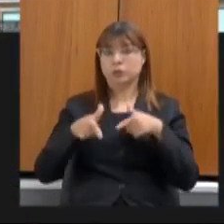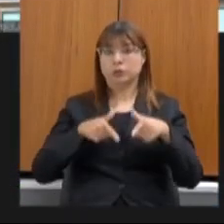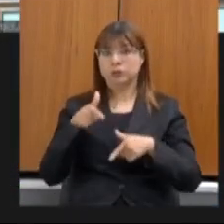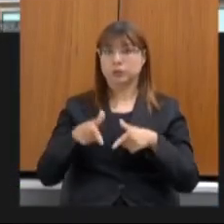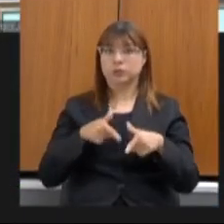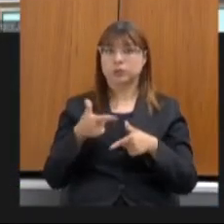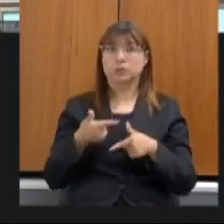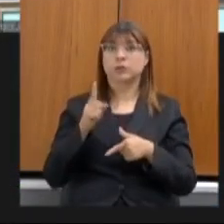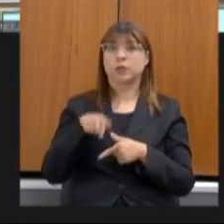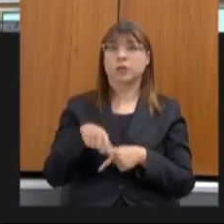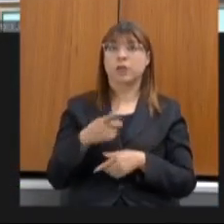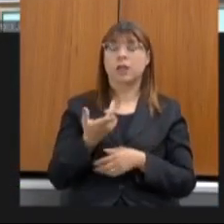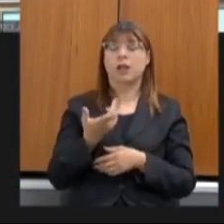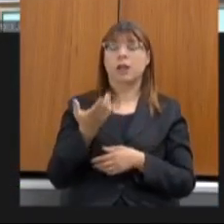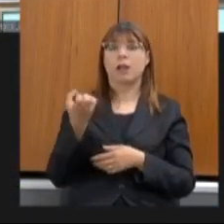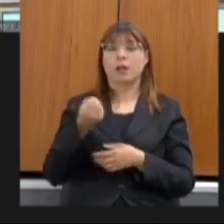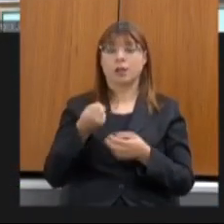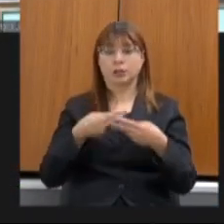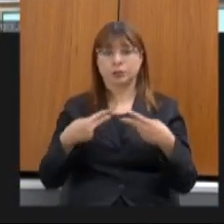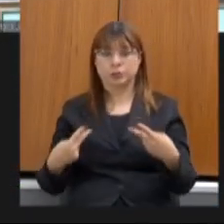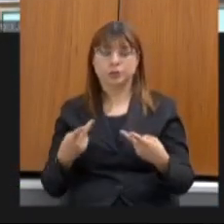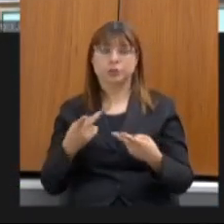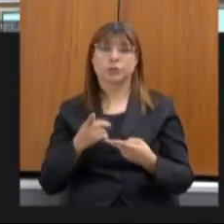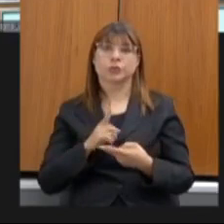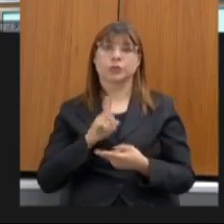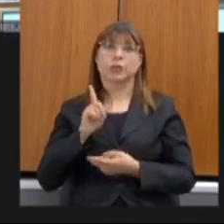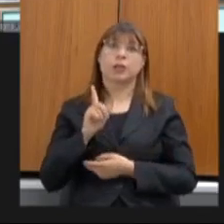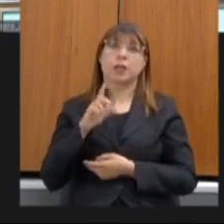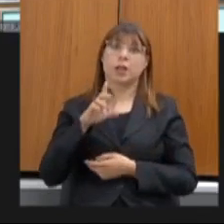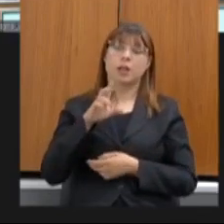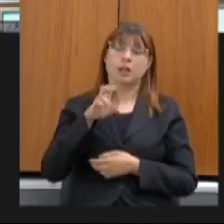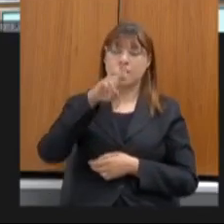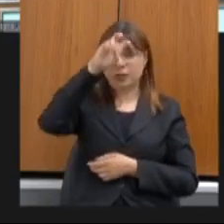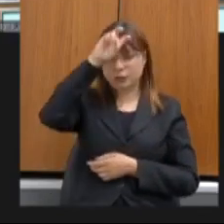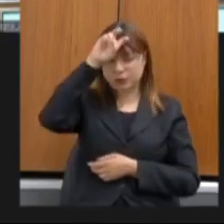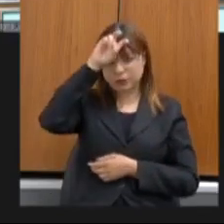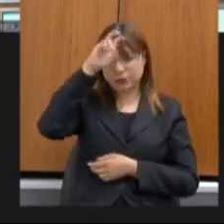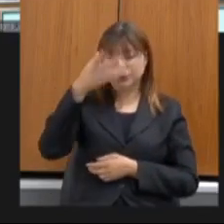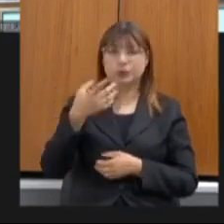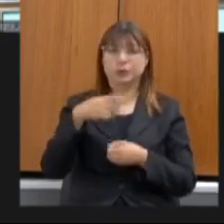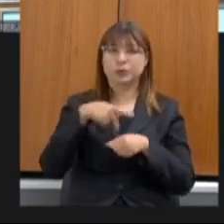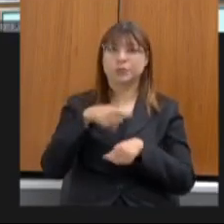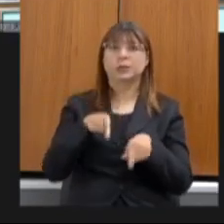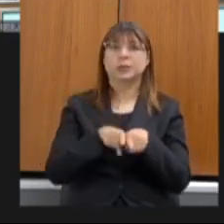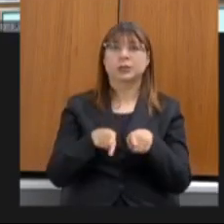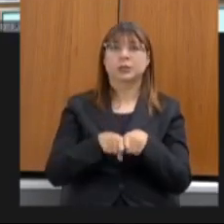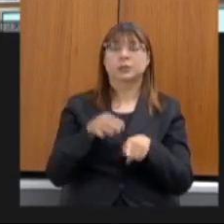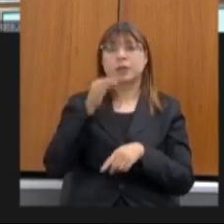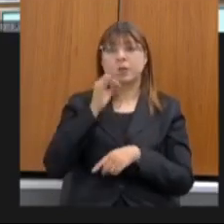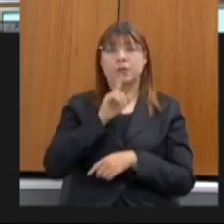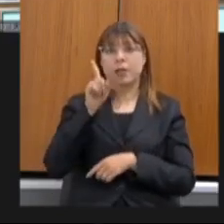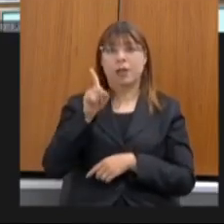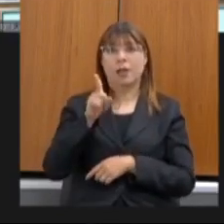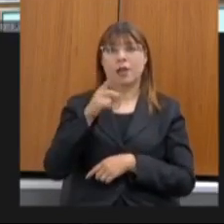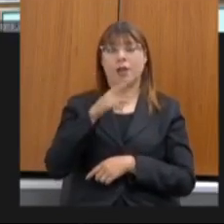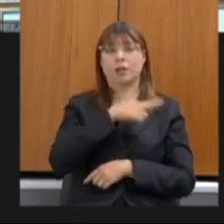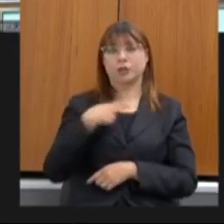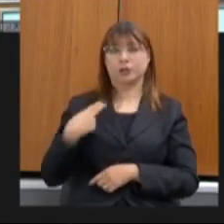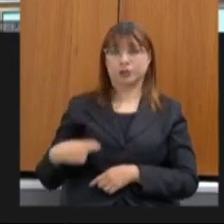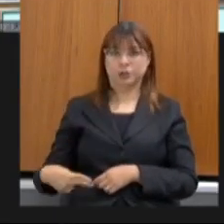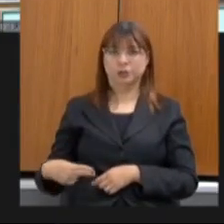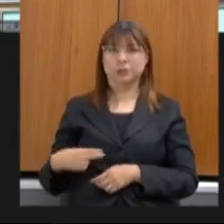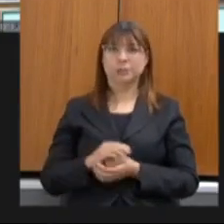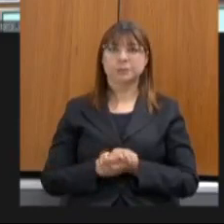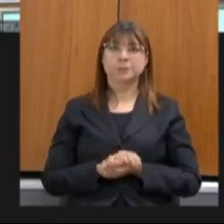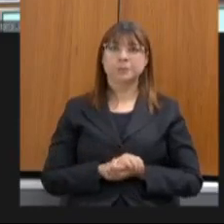são os lácteos no Egito setor apícola no corte e o cafeeiro também na China pode passar por favor